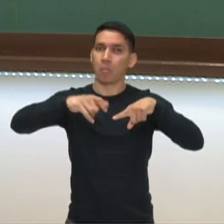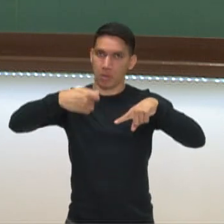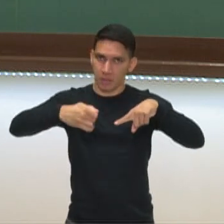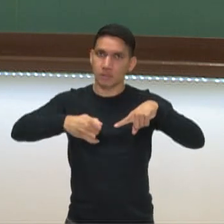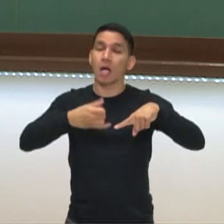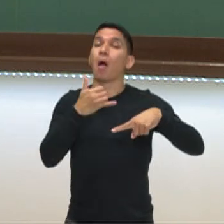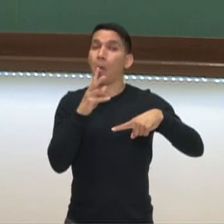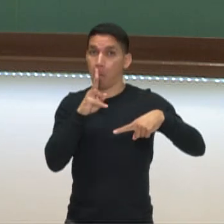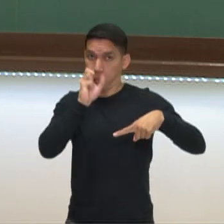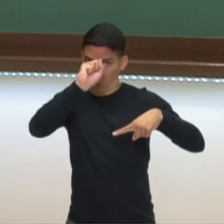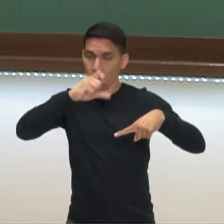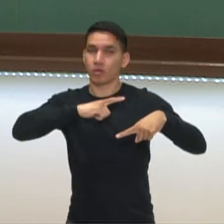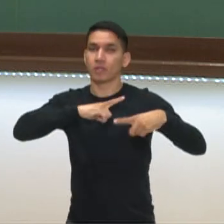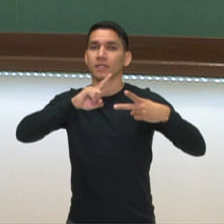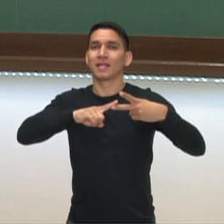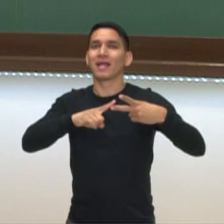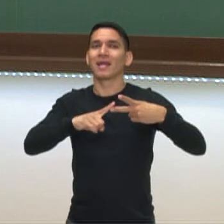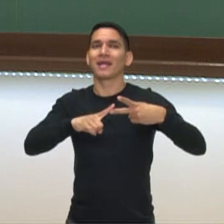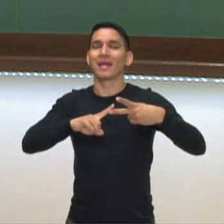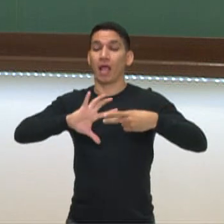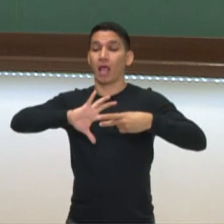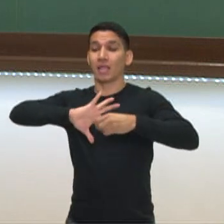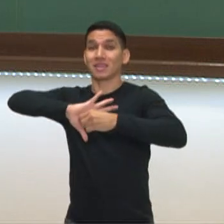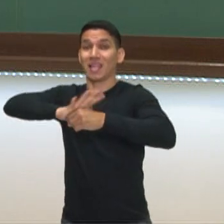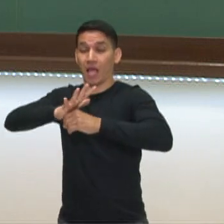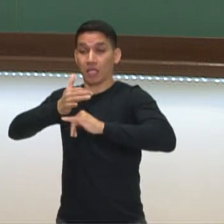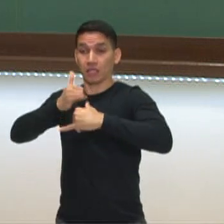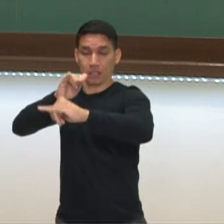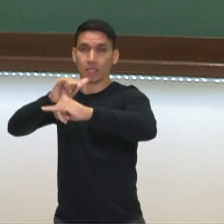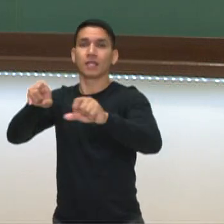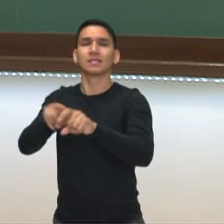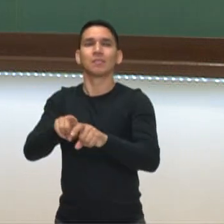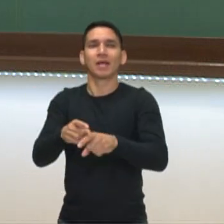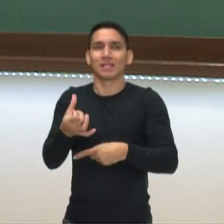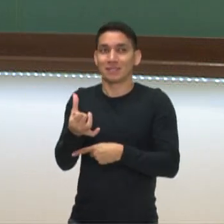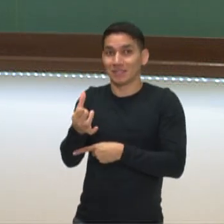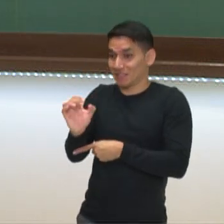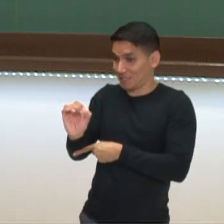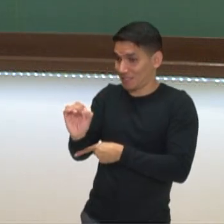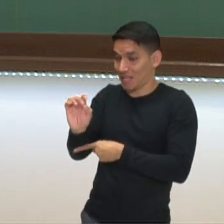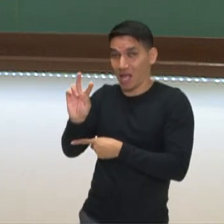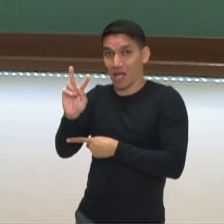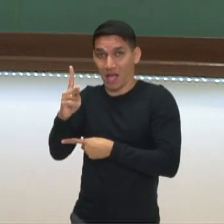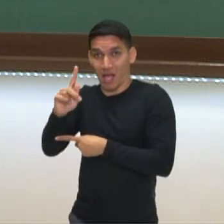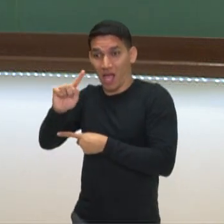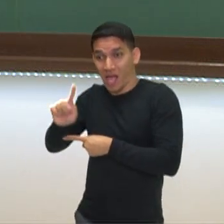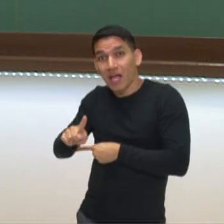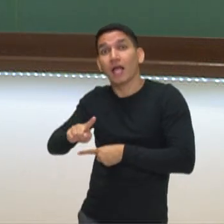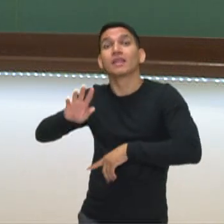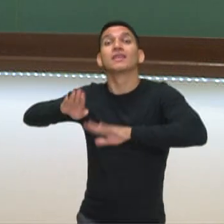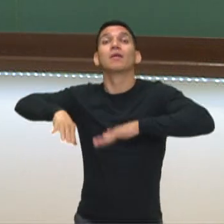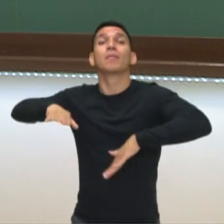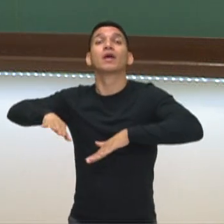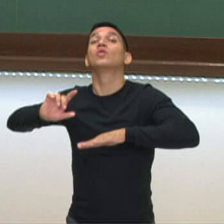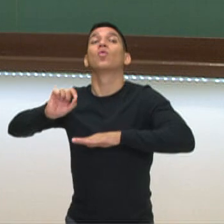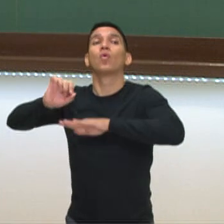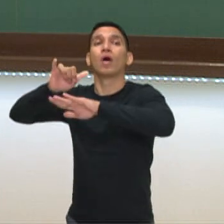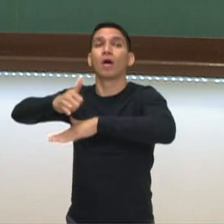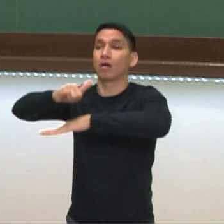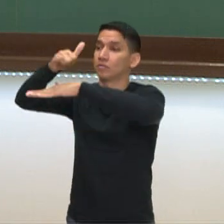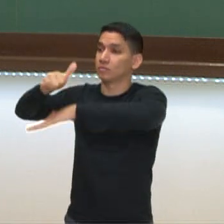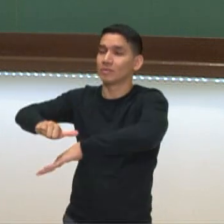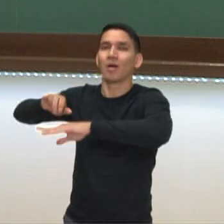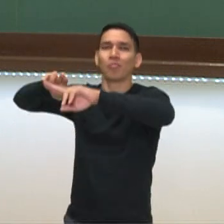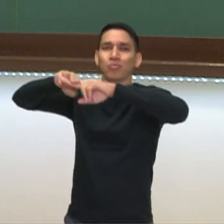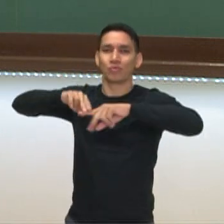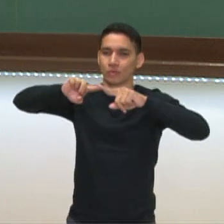potência, tem tensão e tem os 60 Hz aqui, que é a frequência de alimentação da tensão alternada, que está indicado aqui nesse símbolo.